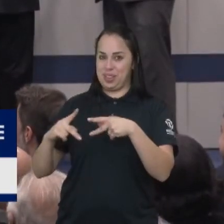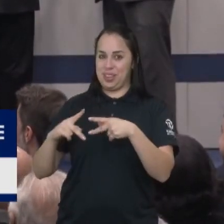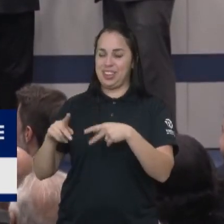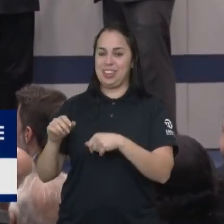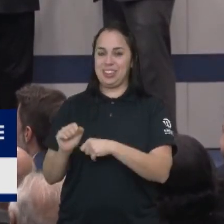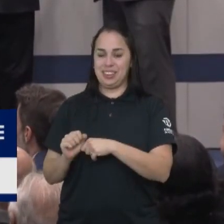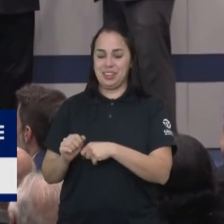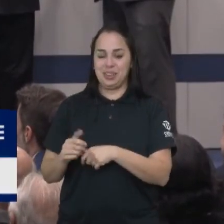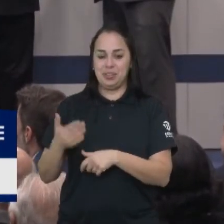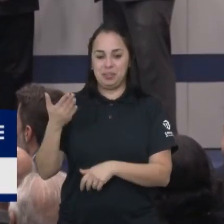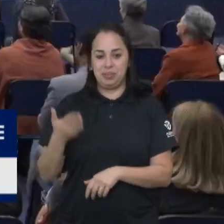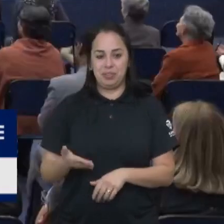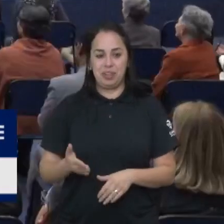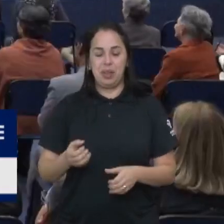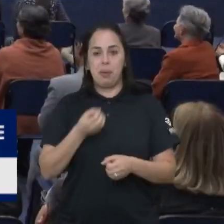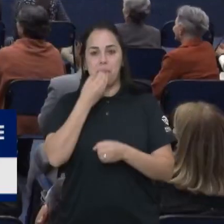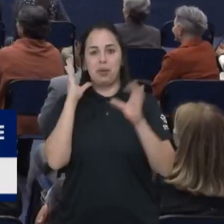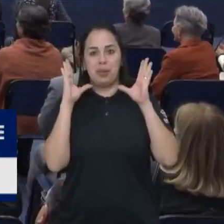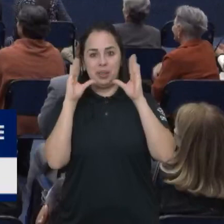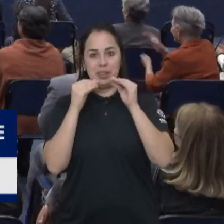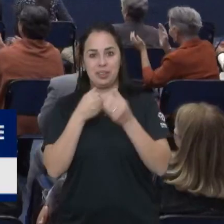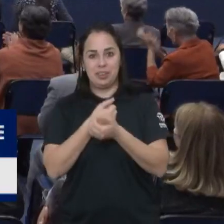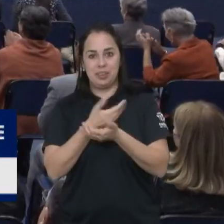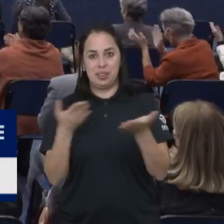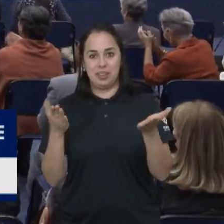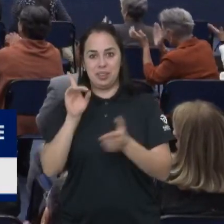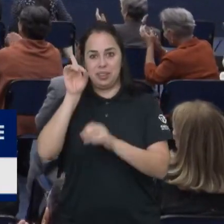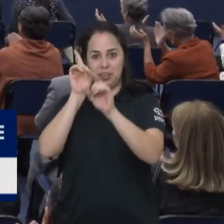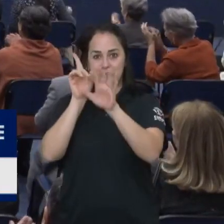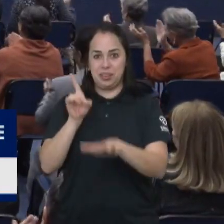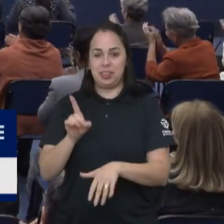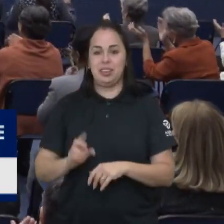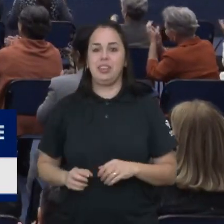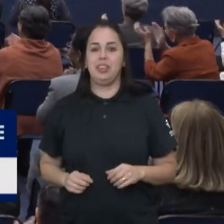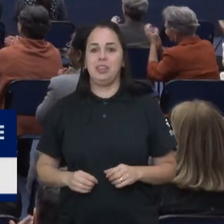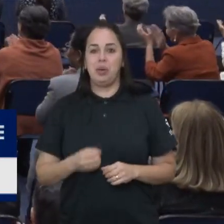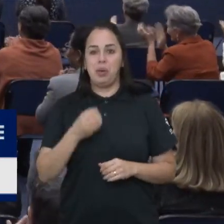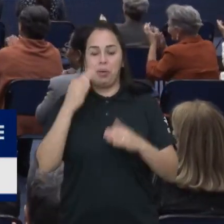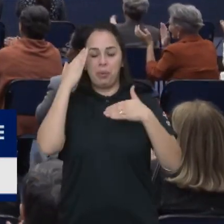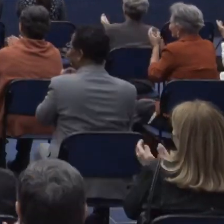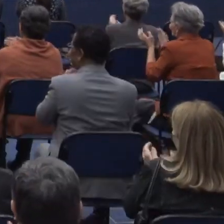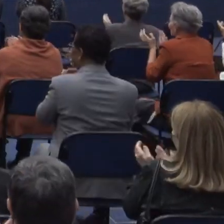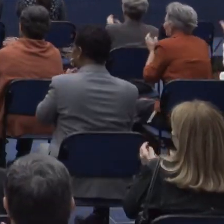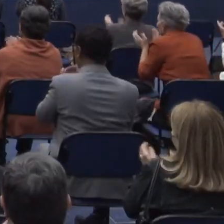Ricardo. Uma boa noite a todos, Deus abençoe a todos. Muito obrigado.